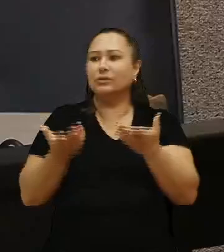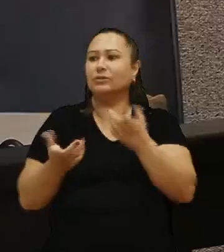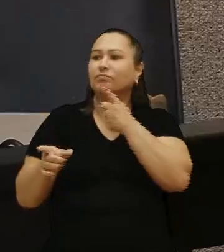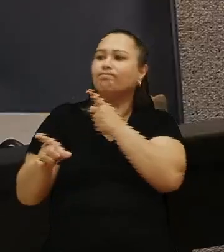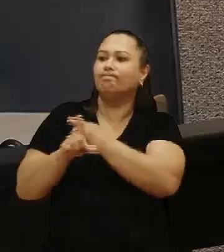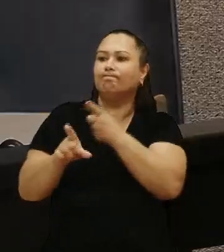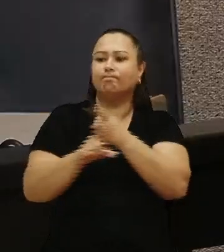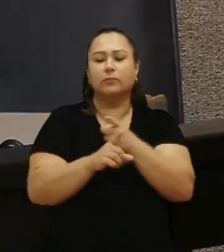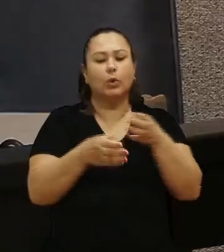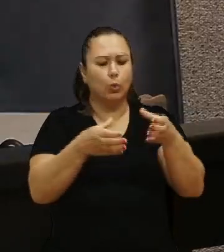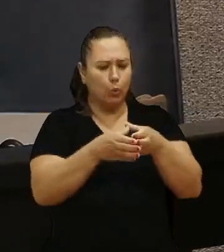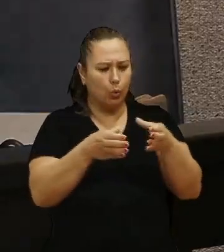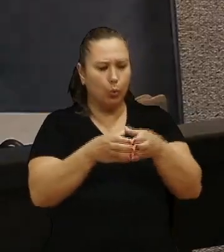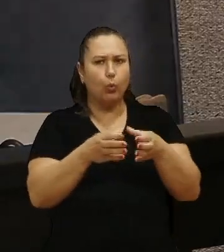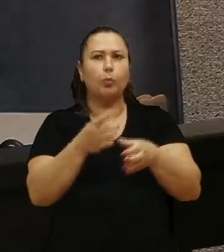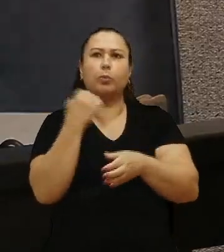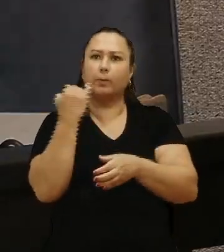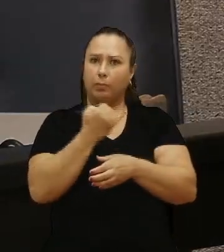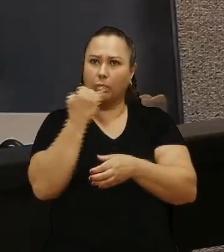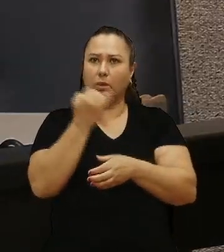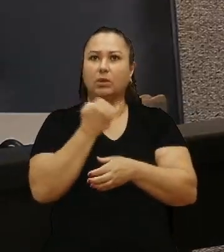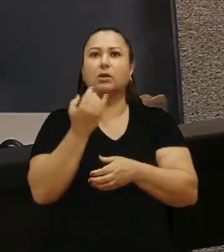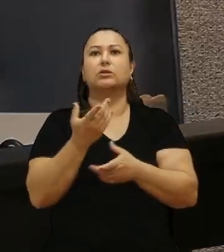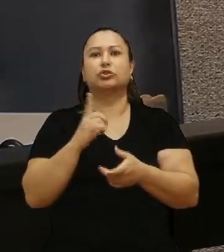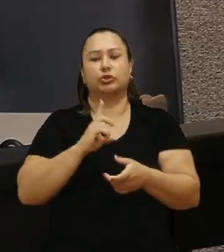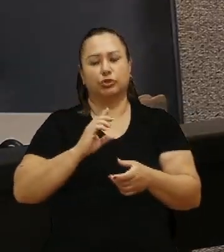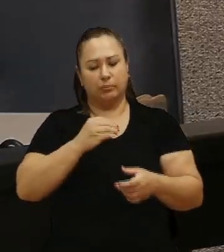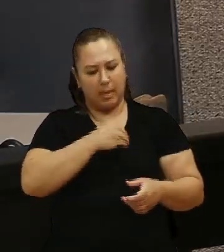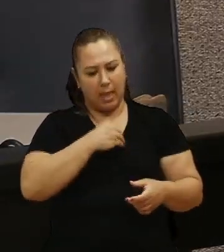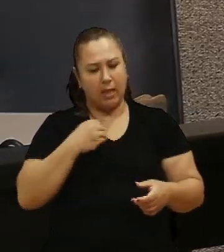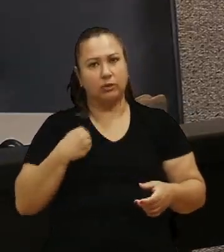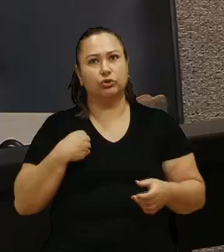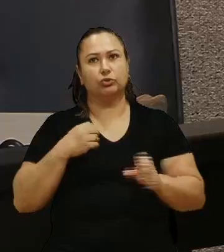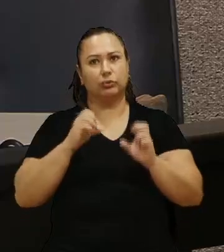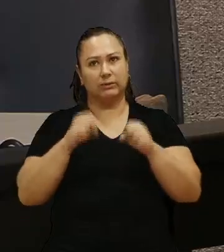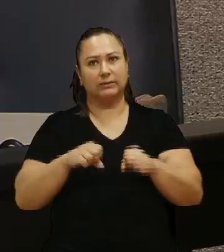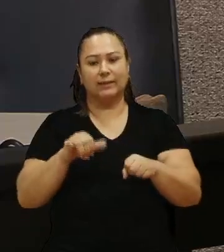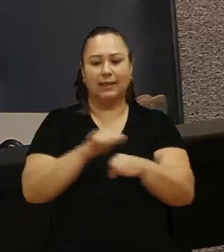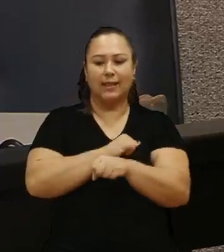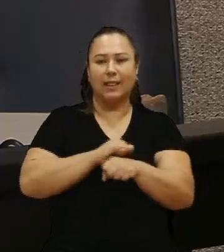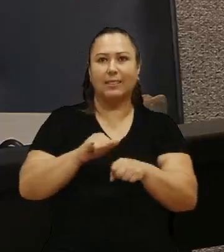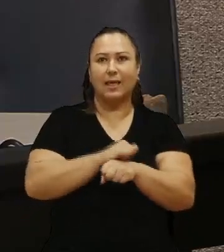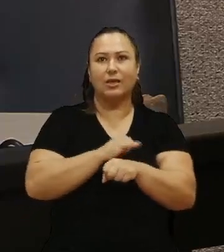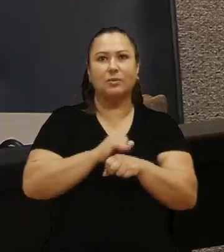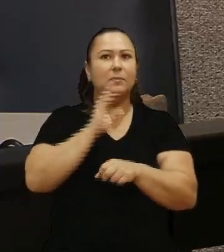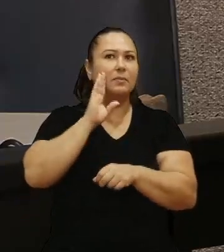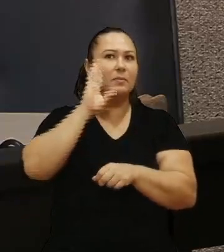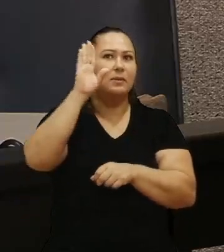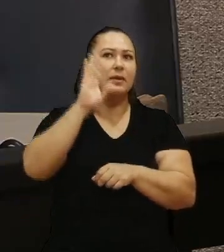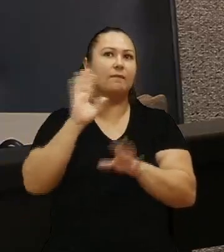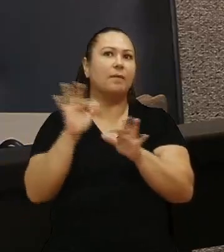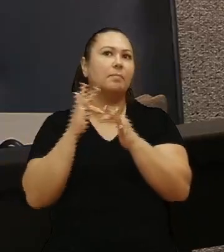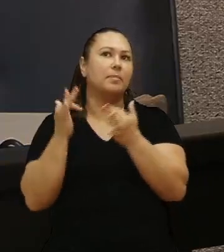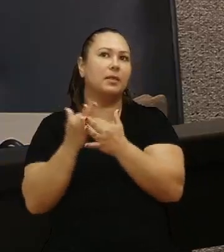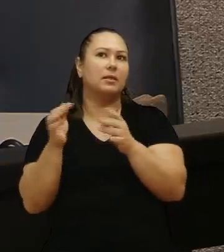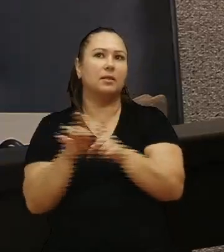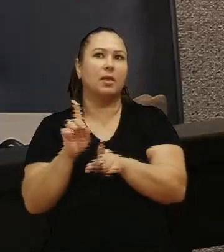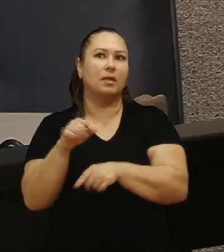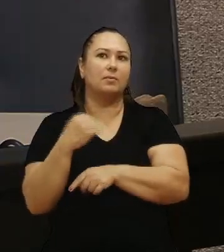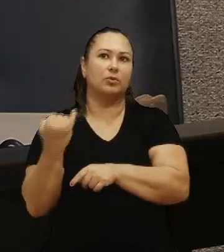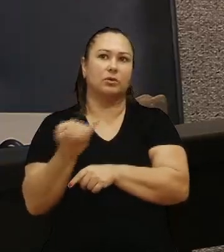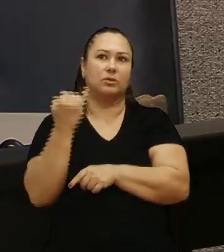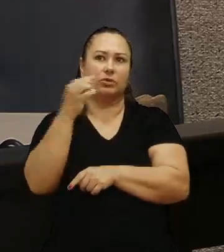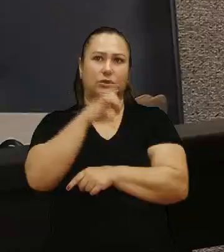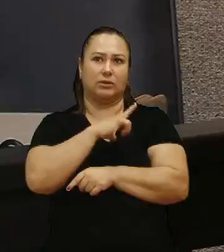nessa equipe multidisciplinar, né, dos médicos, então, principalmente de estratégia da família, é muito importante que